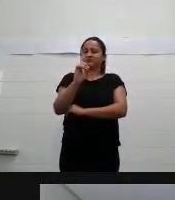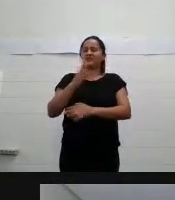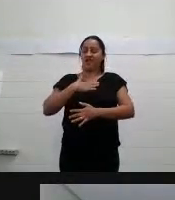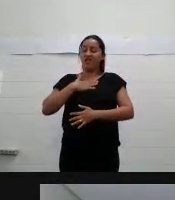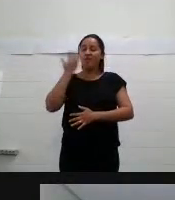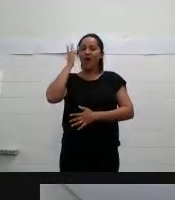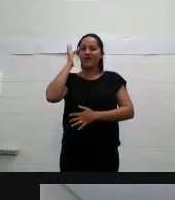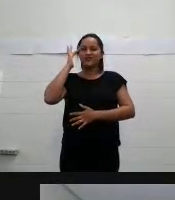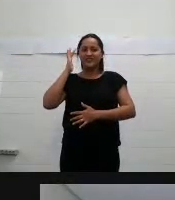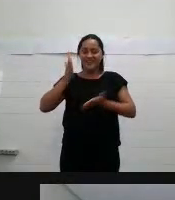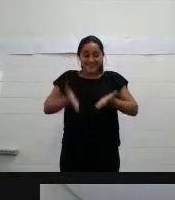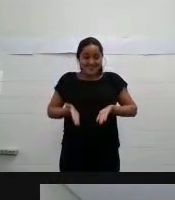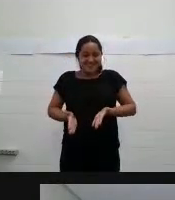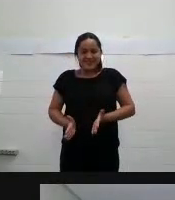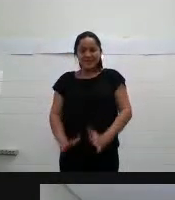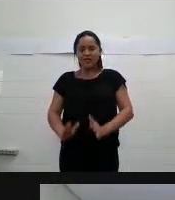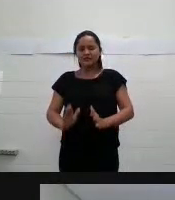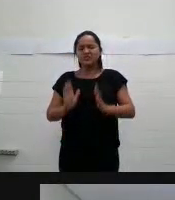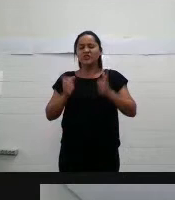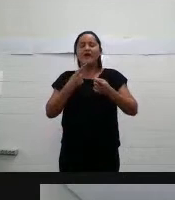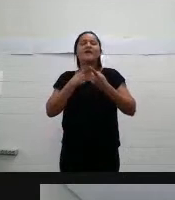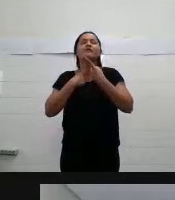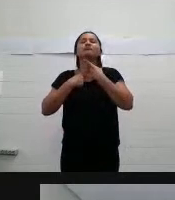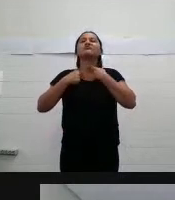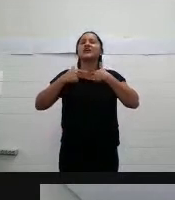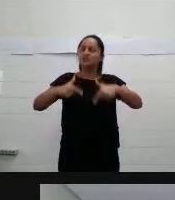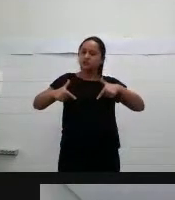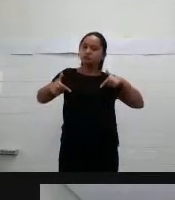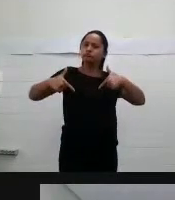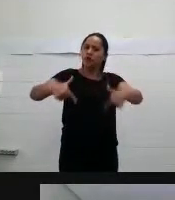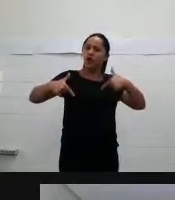ele nasce dessa necessidade de intervenção, né?